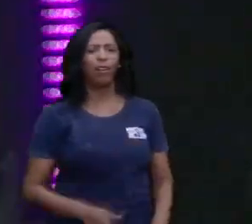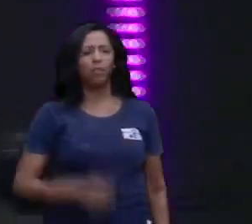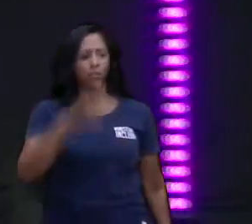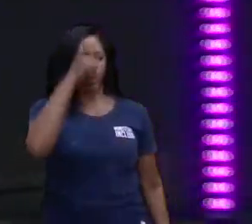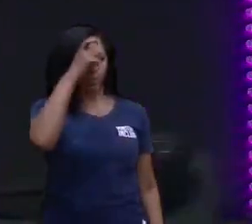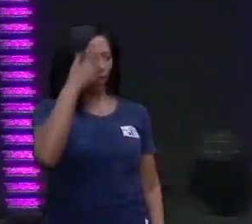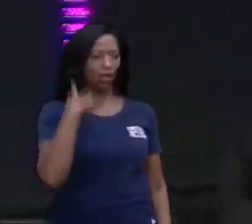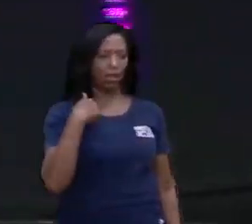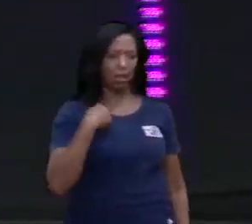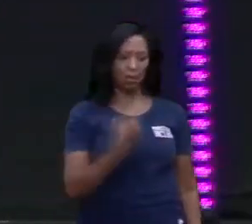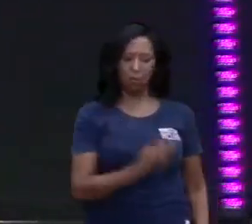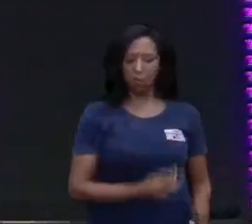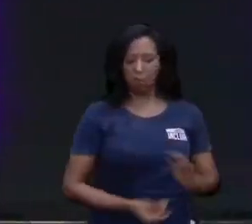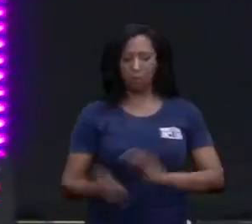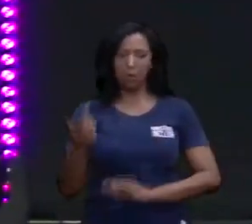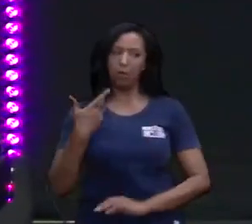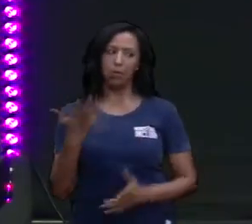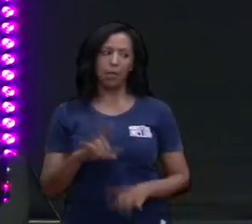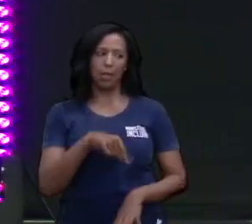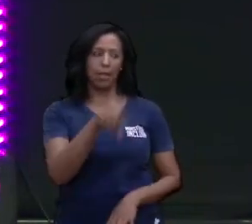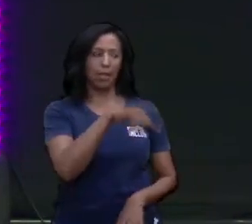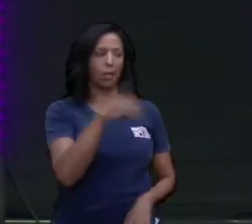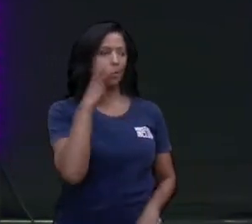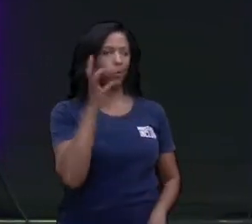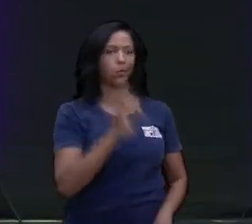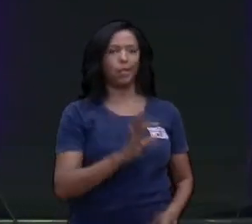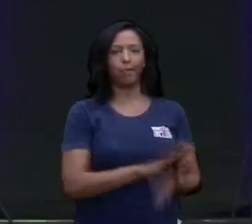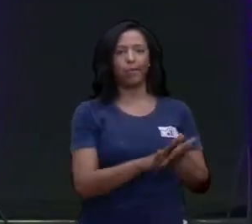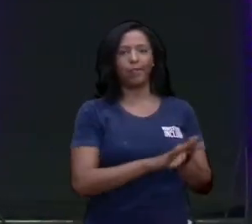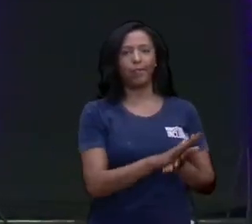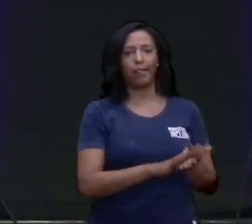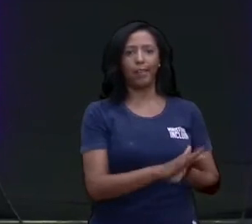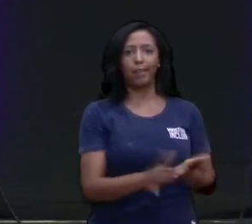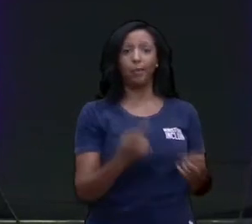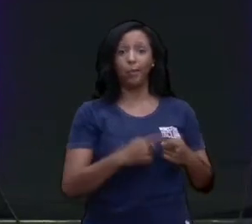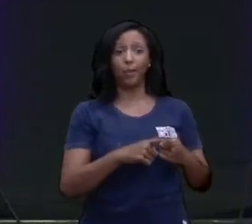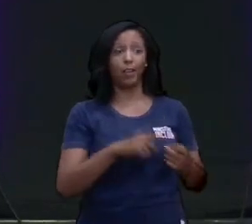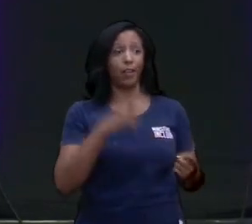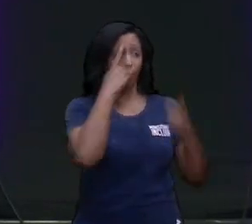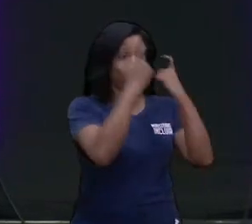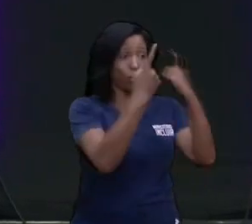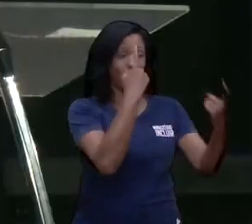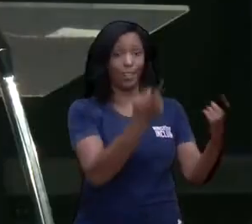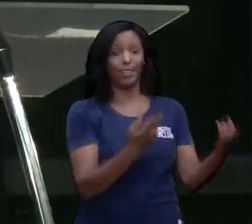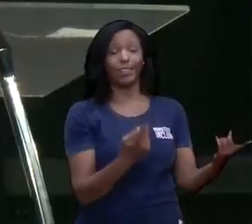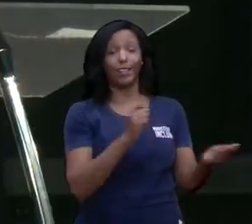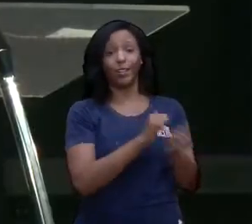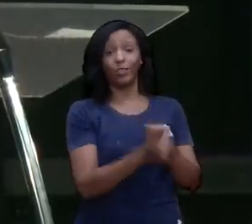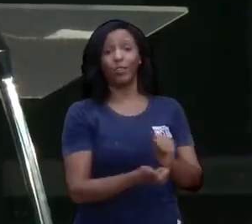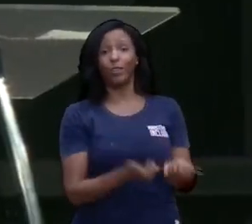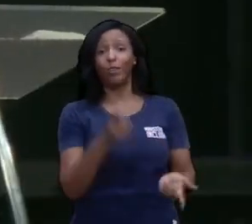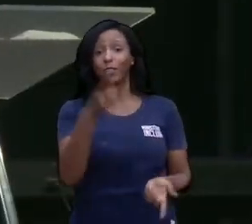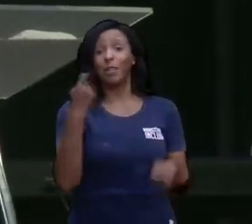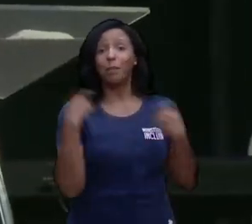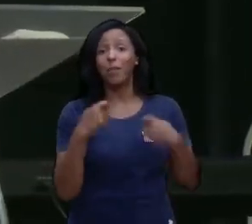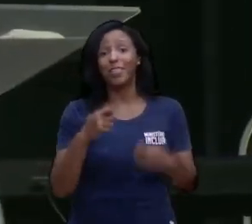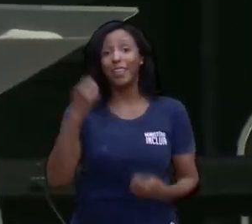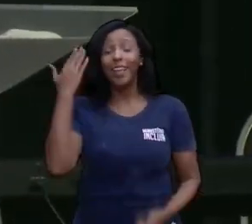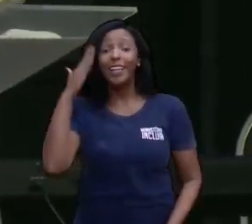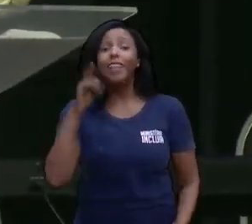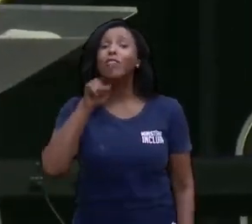mim e nós precisamos entender isso quem é o teu inimigo senão você não vem seu mal